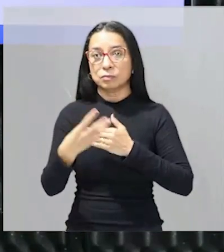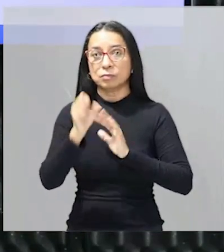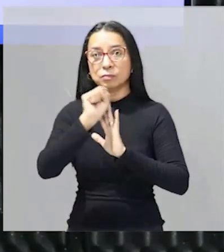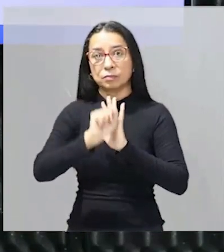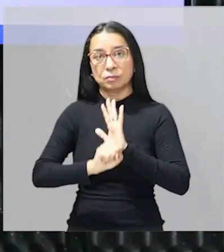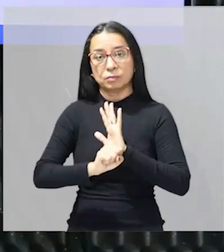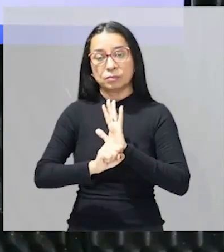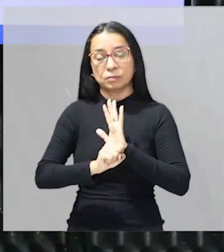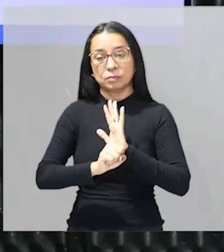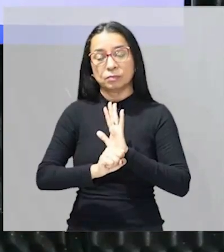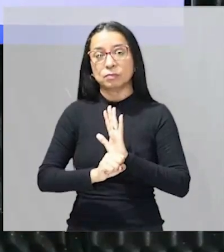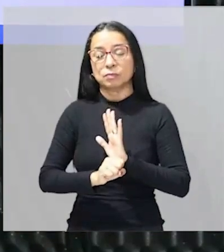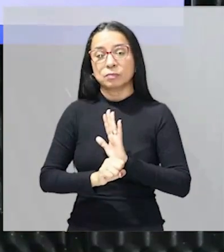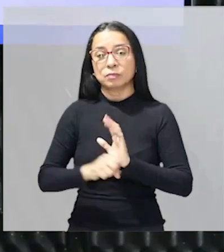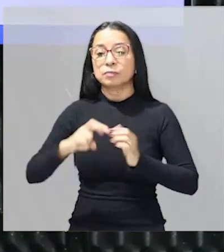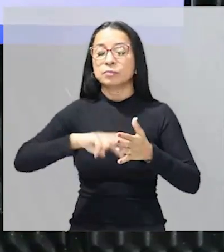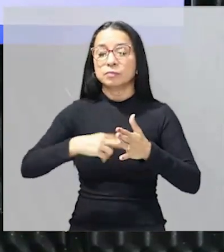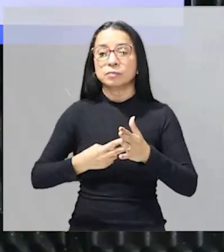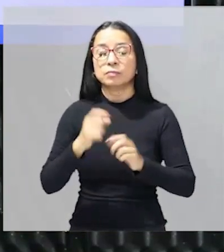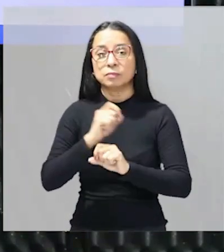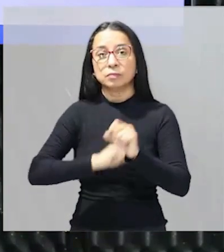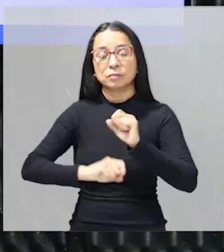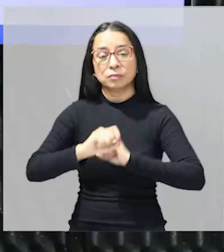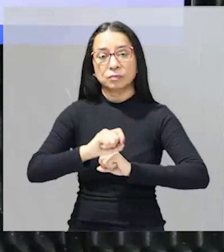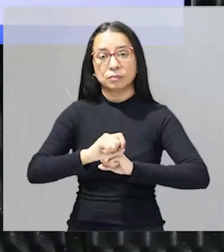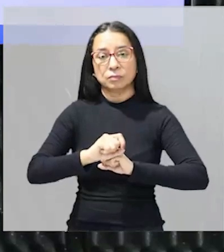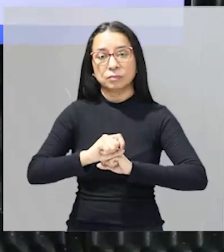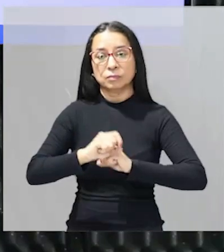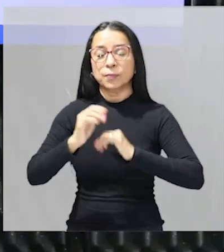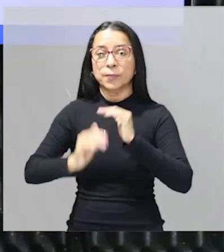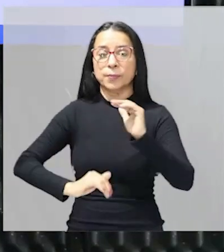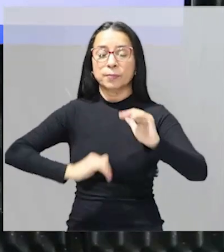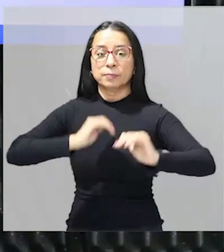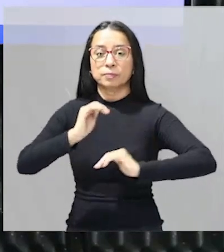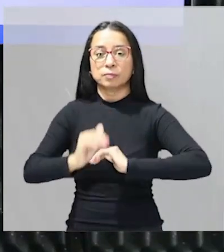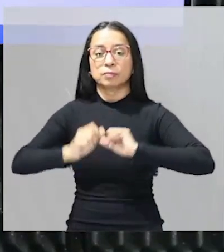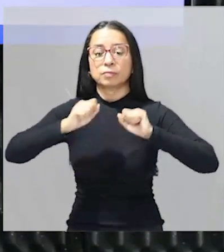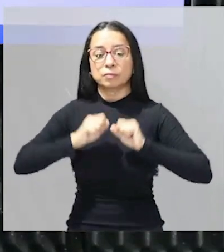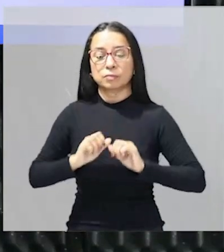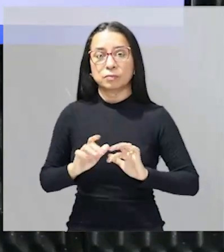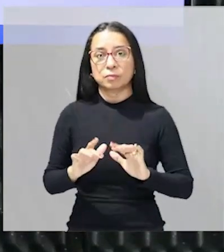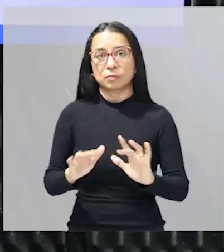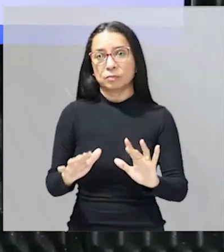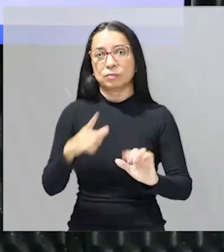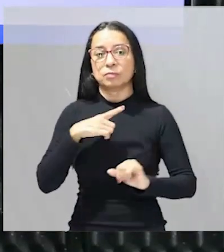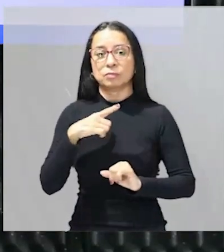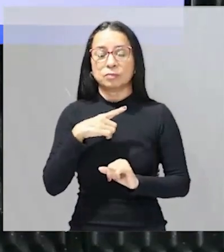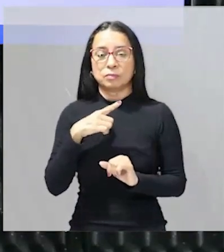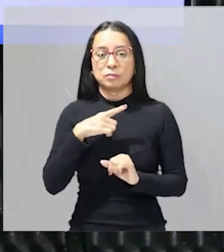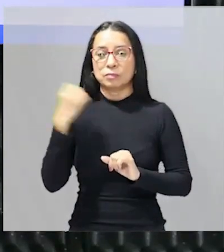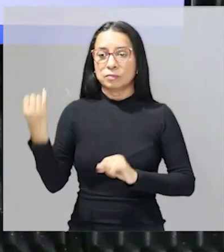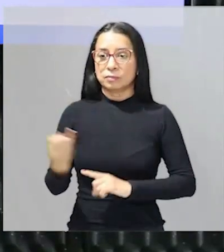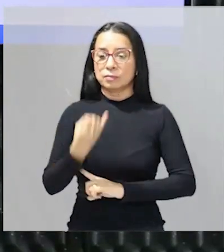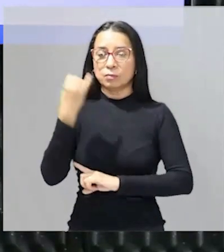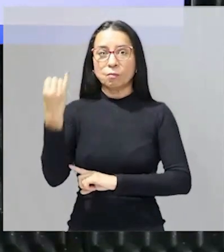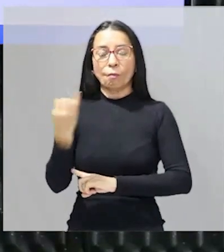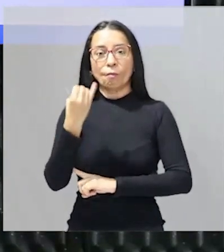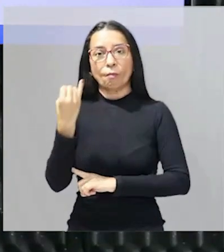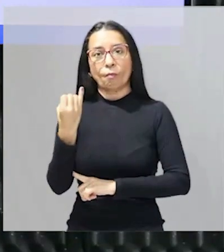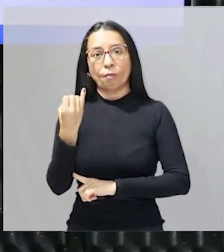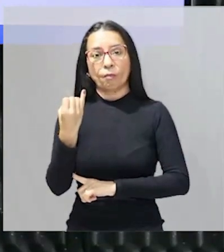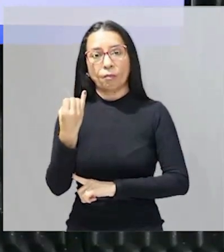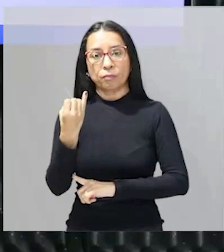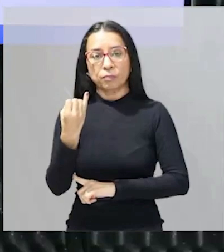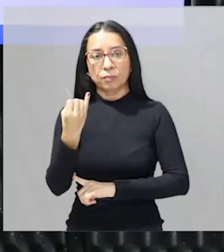durante 300 anos, então significa dizer que nesse processo de colonização existe uma importância